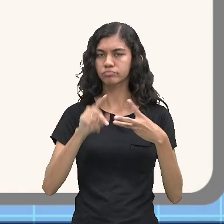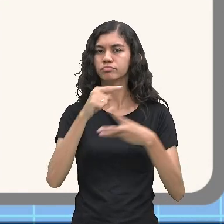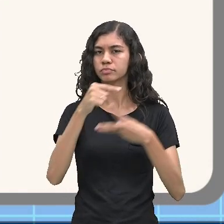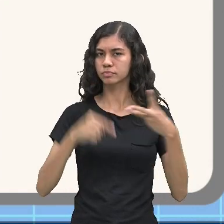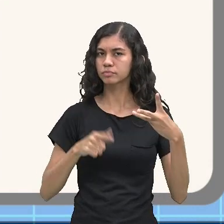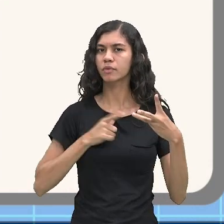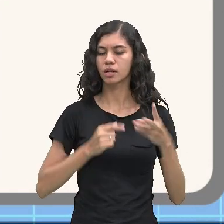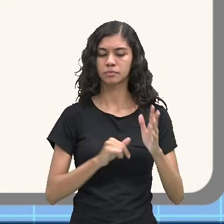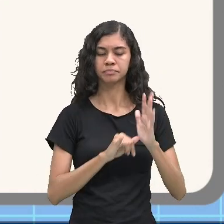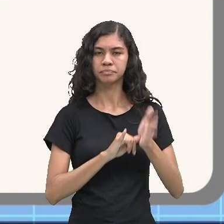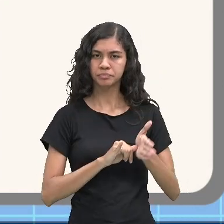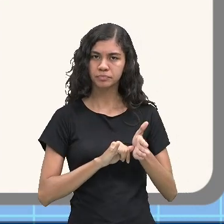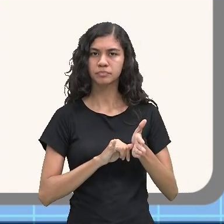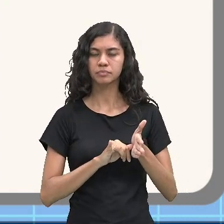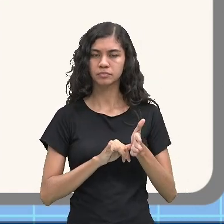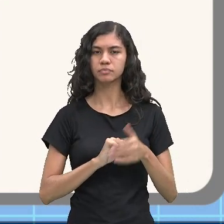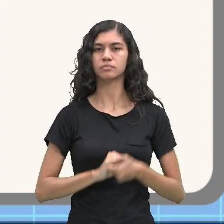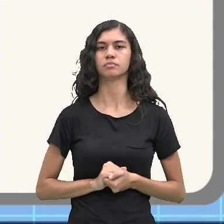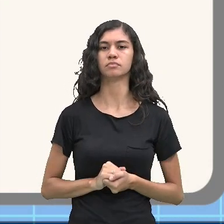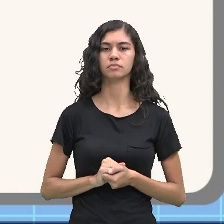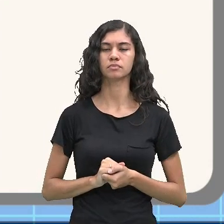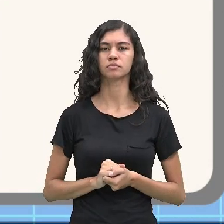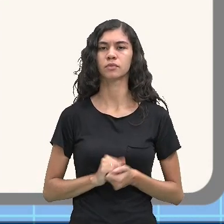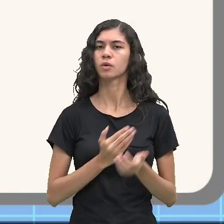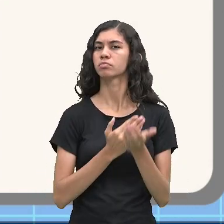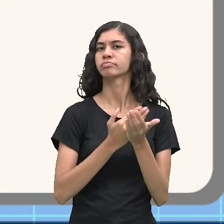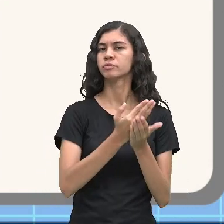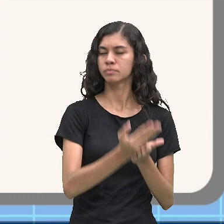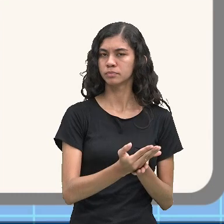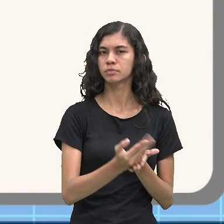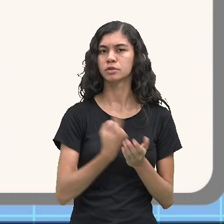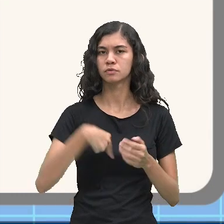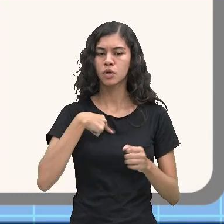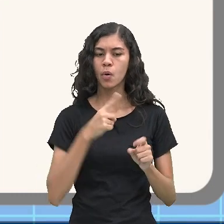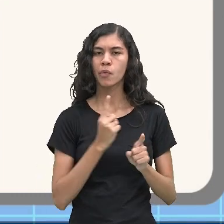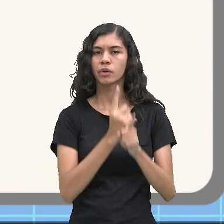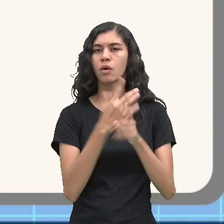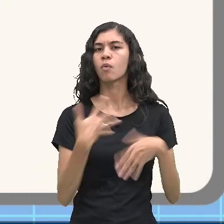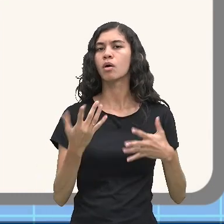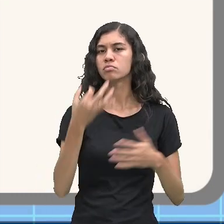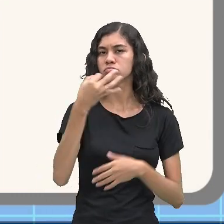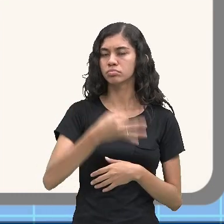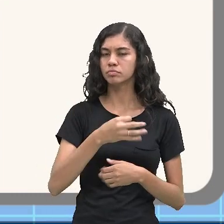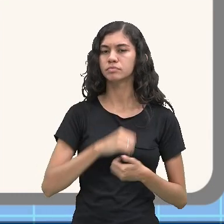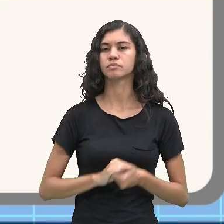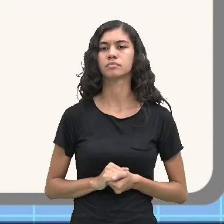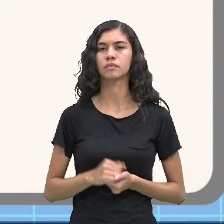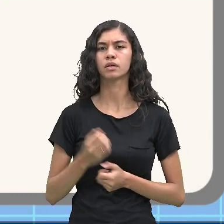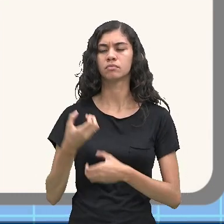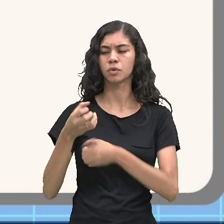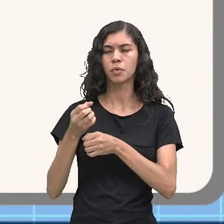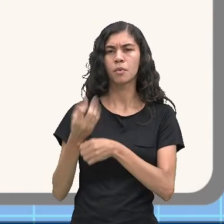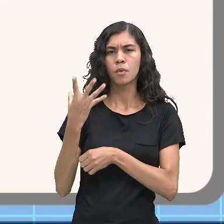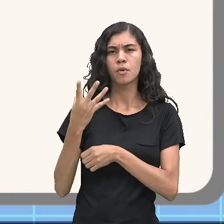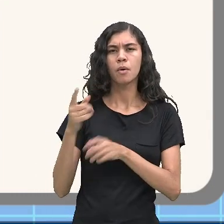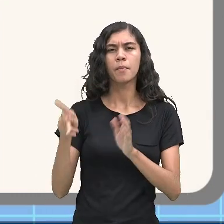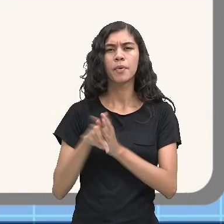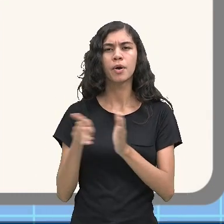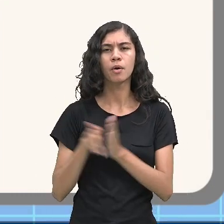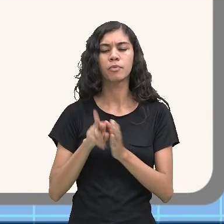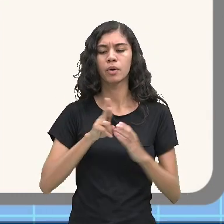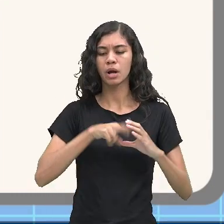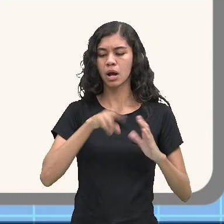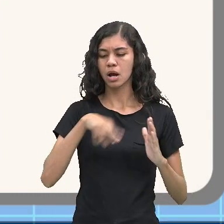o gerador equivalente, vai funcionar como um gerador, e essa lâmpada incandescente aqui, ela funciona como um resistor, tá